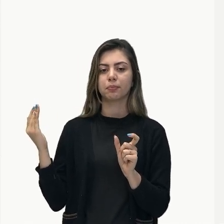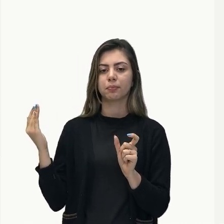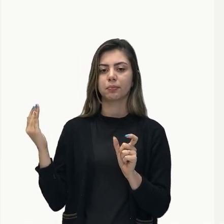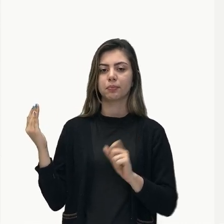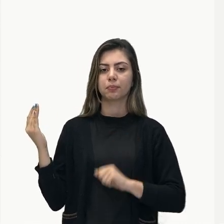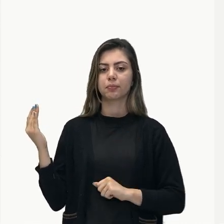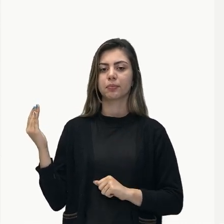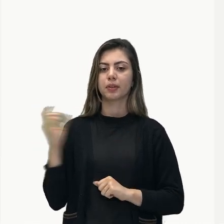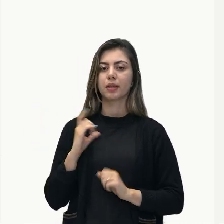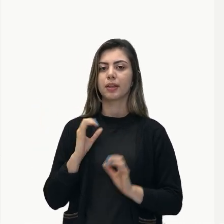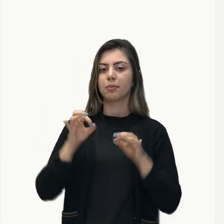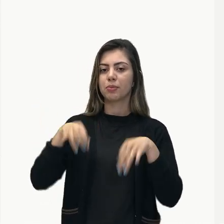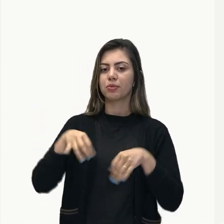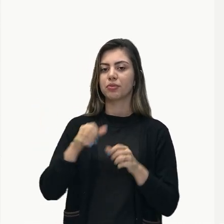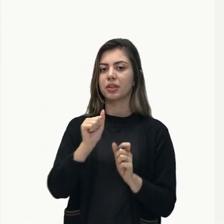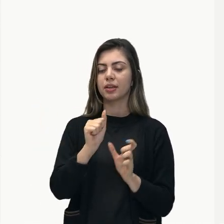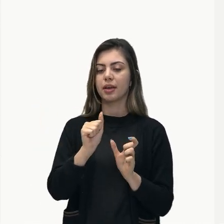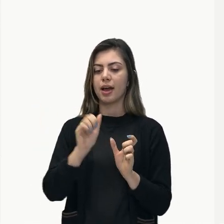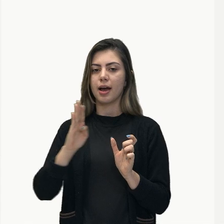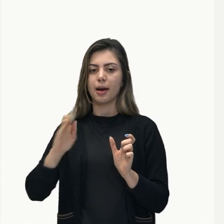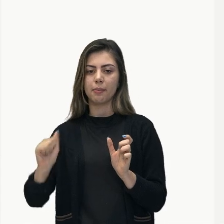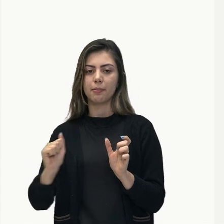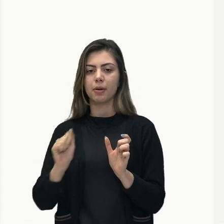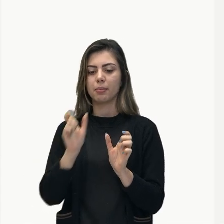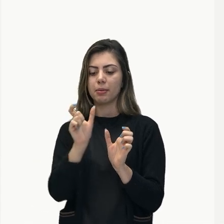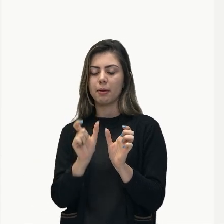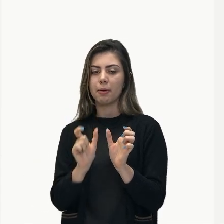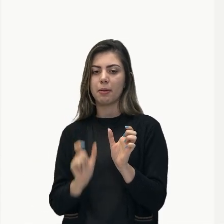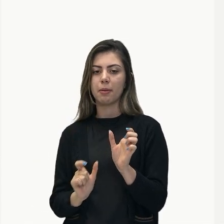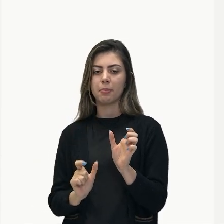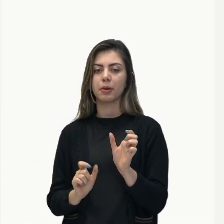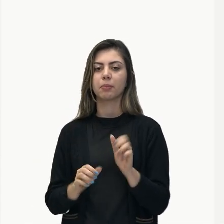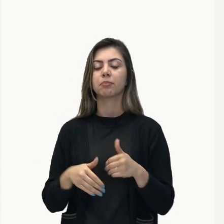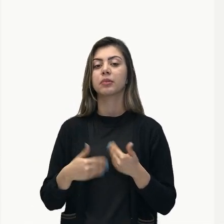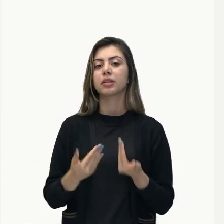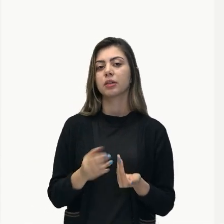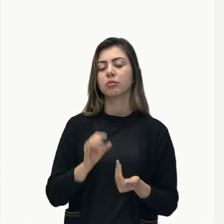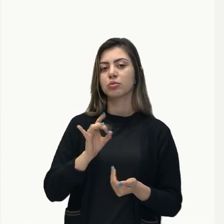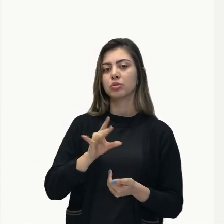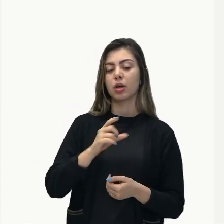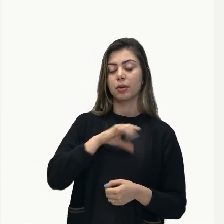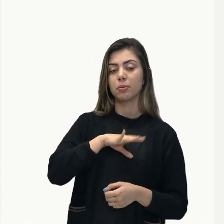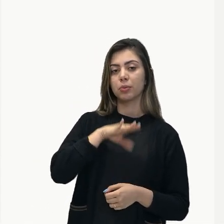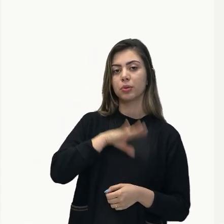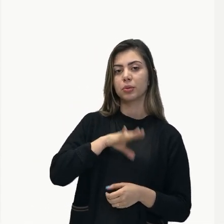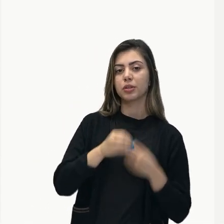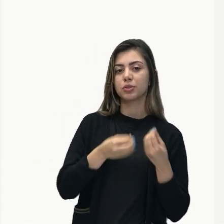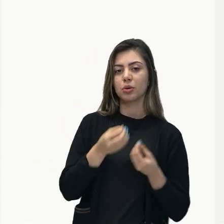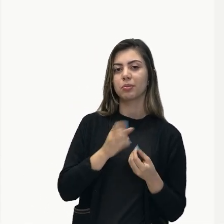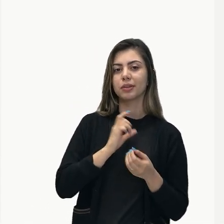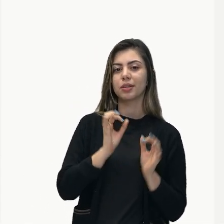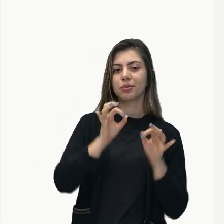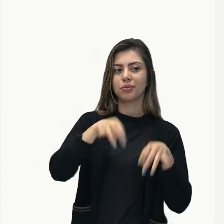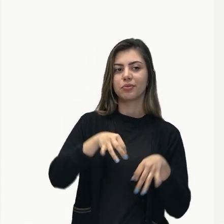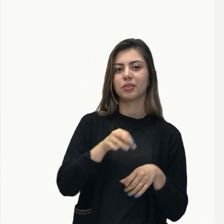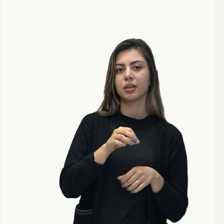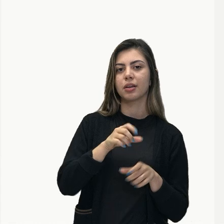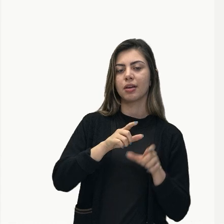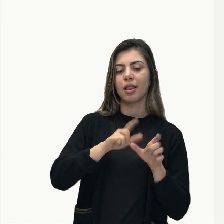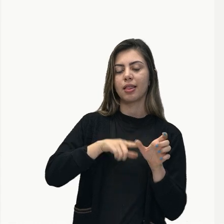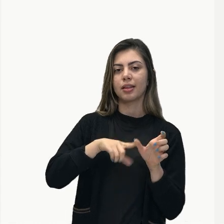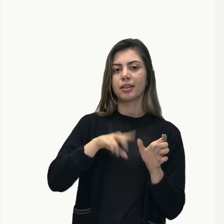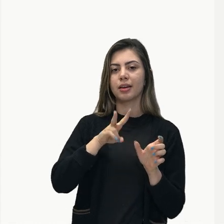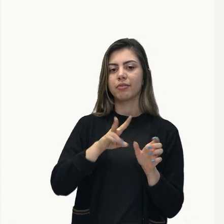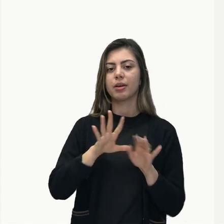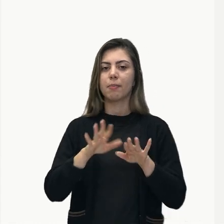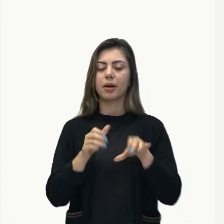abas, aba e aí por diante, ok? Enquanto no português é um V, no espanhol é a letra B. E observem que a terceira